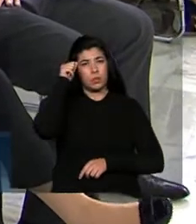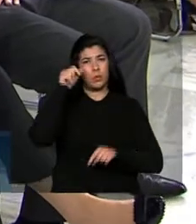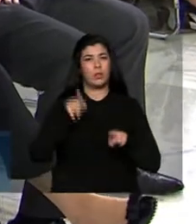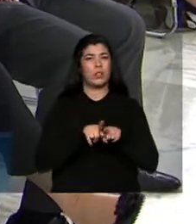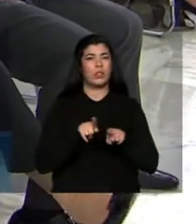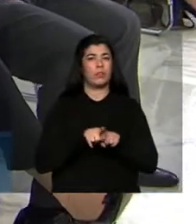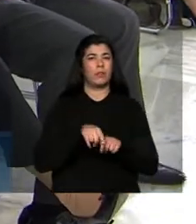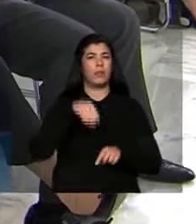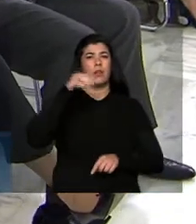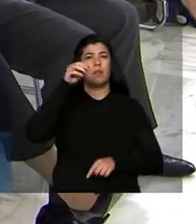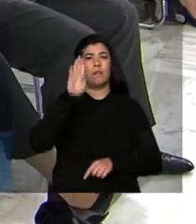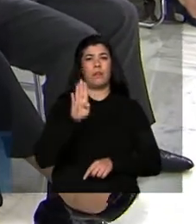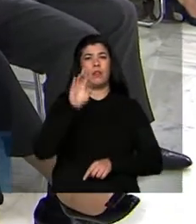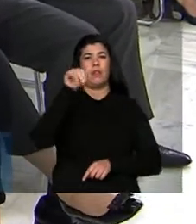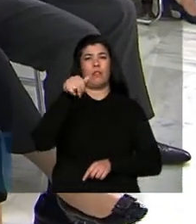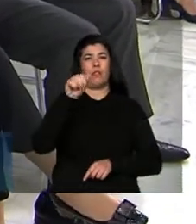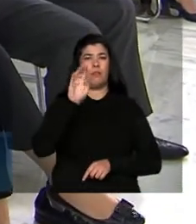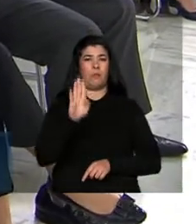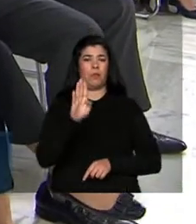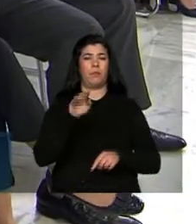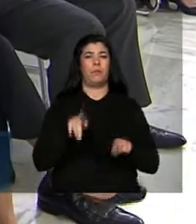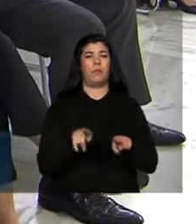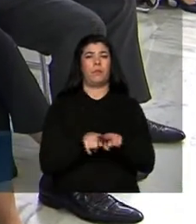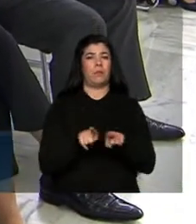Holanda, do BNB.